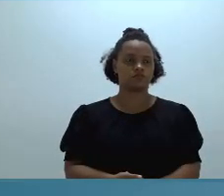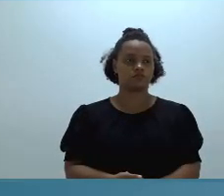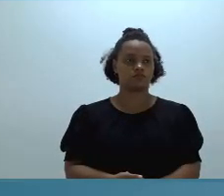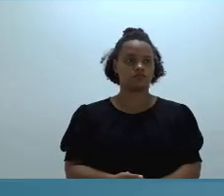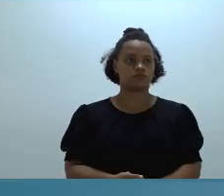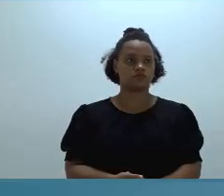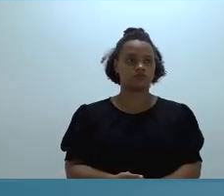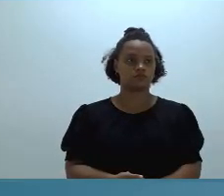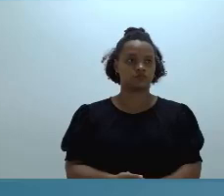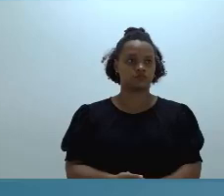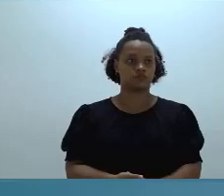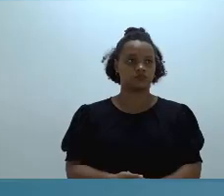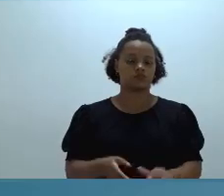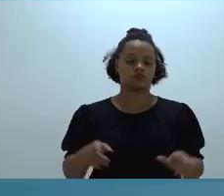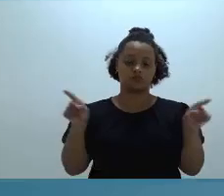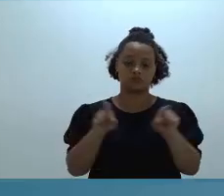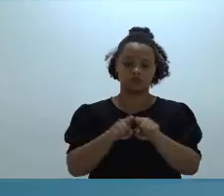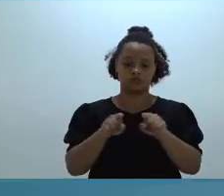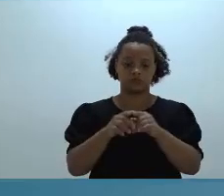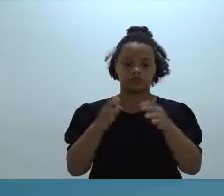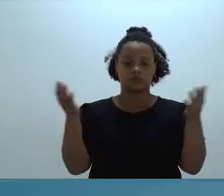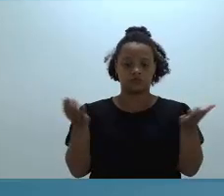versar sobre direito público.